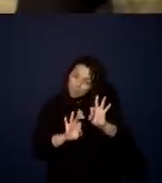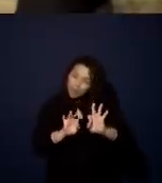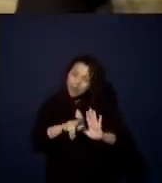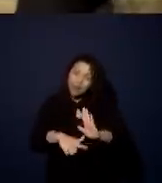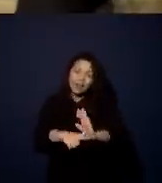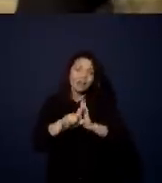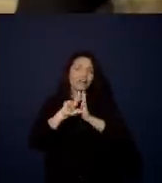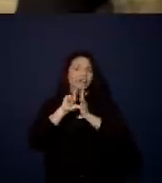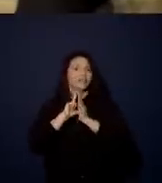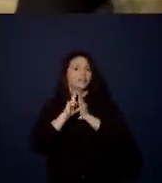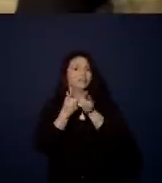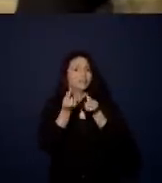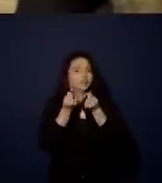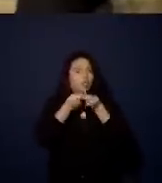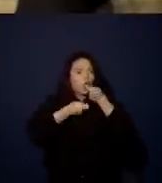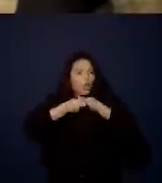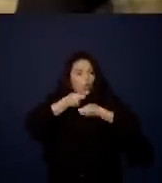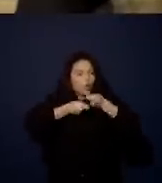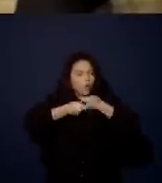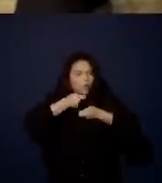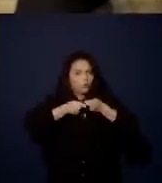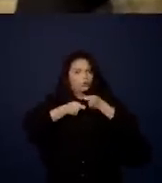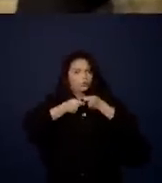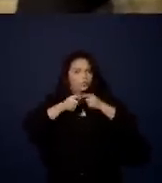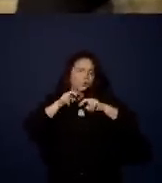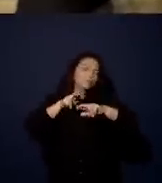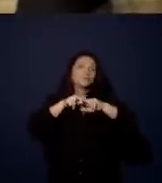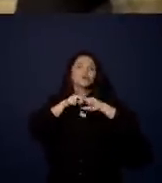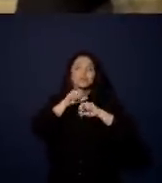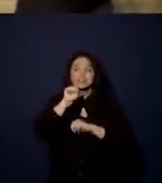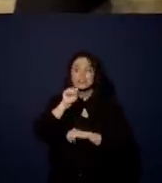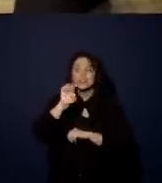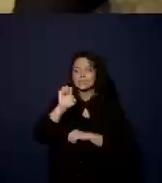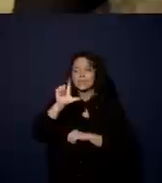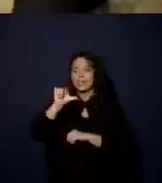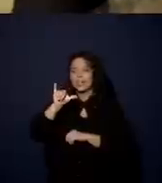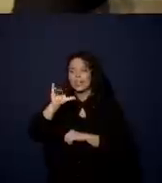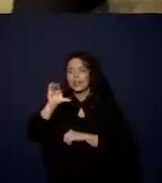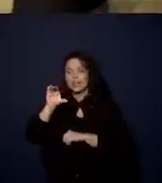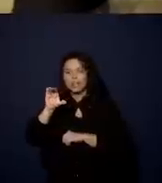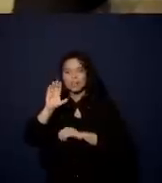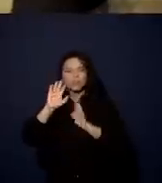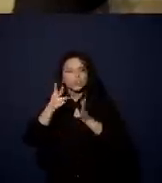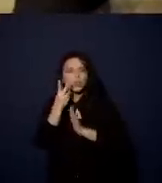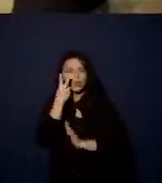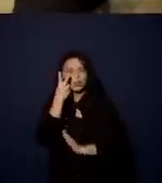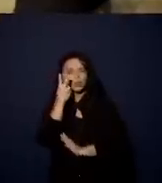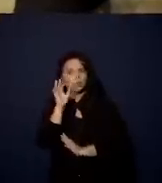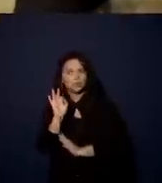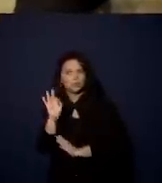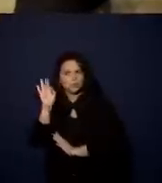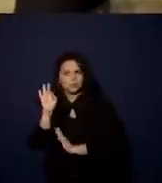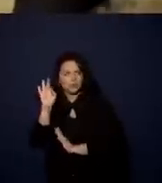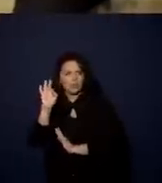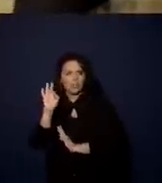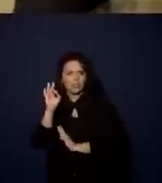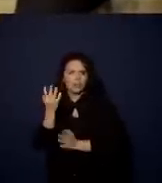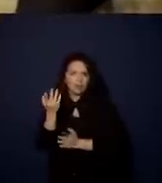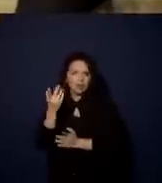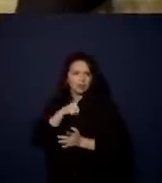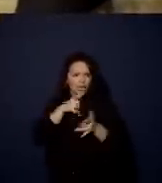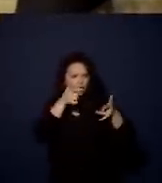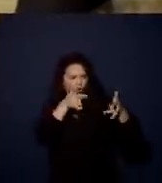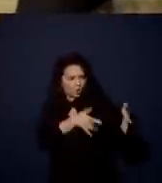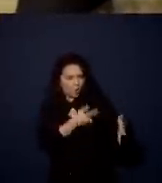a mudança de Selic de 2 para 14 Eu costumo ir ao ano não tem conta que você faça aqui Ah não você tem um bis sobrando ali ninguém tem um bis sobrando